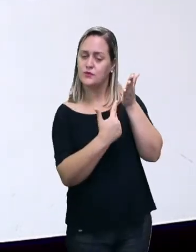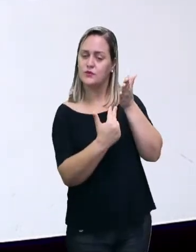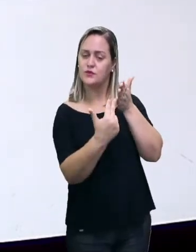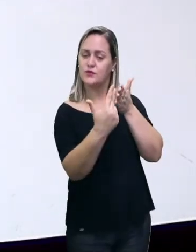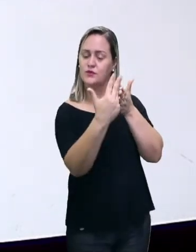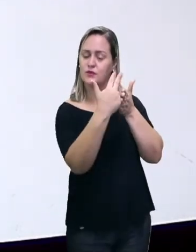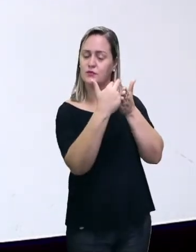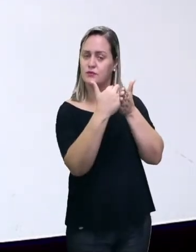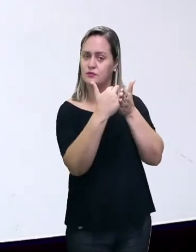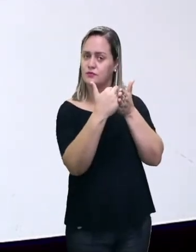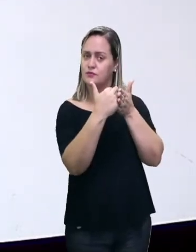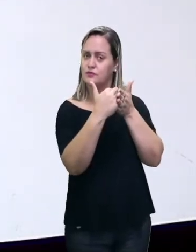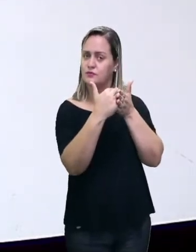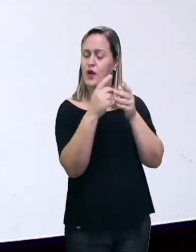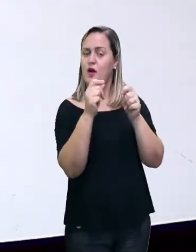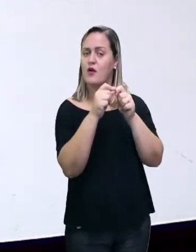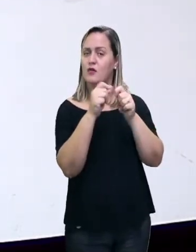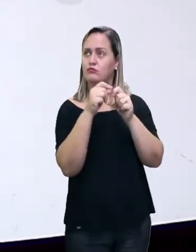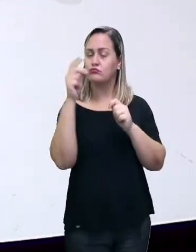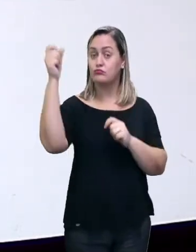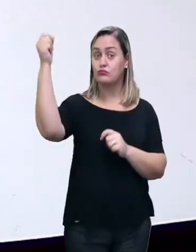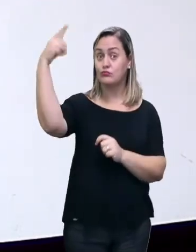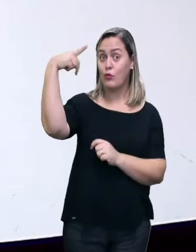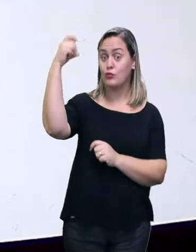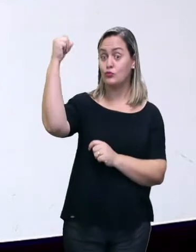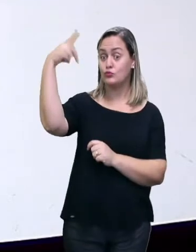Tentar fazer um sol.